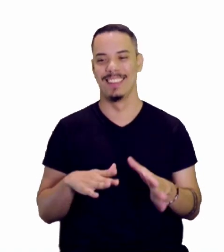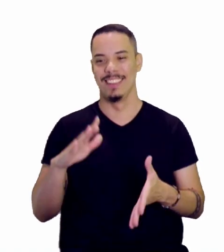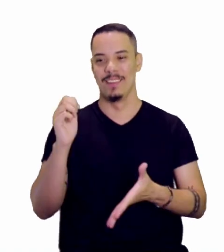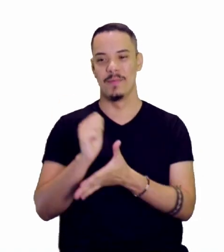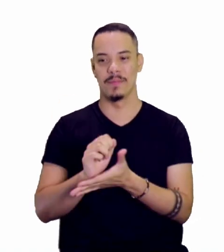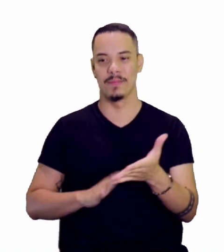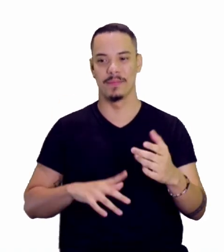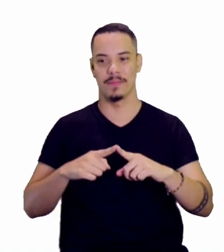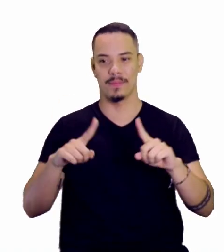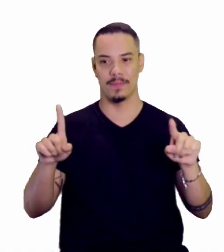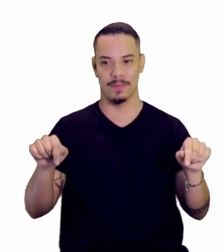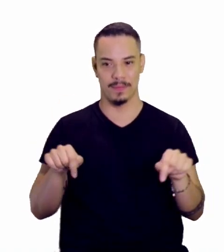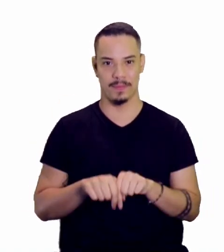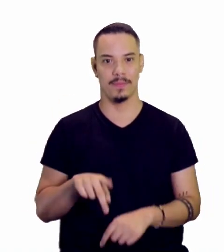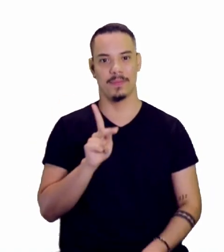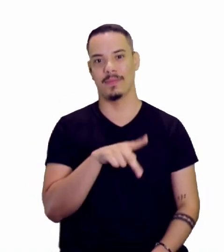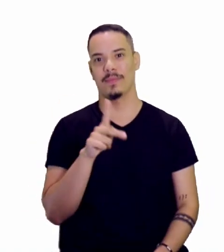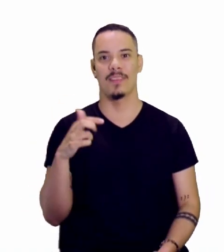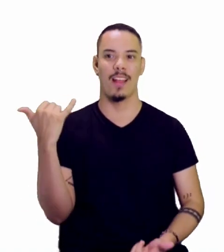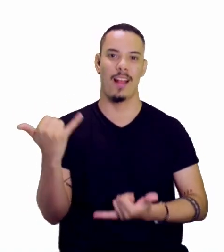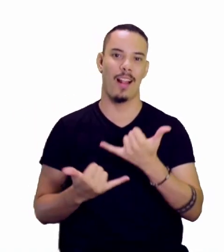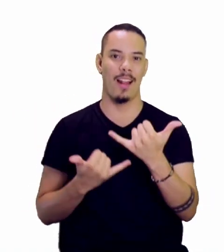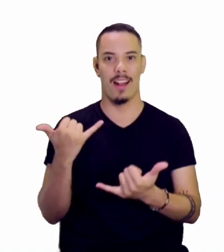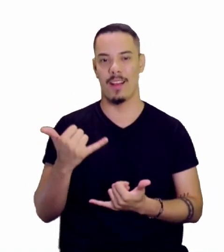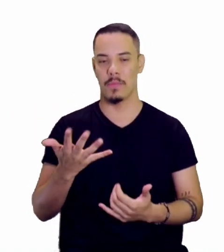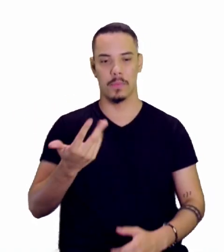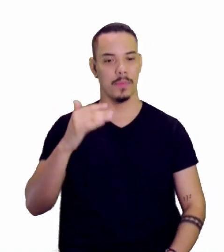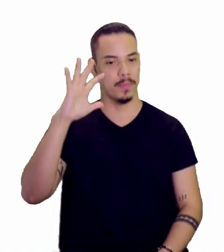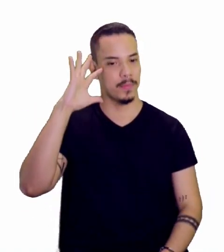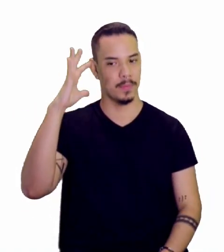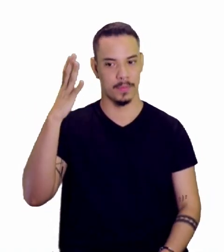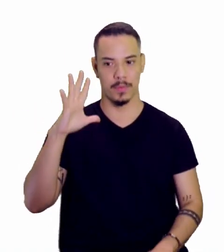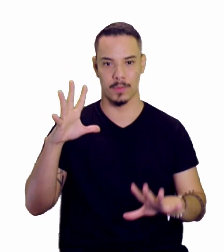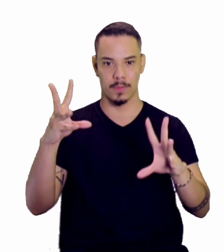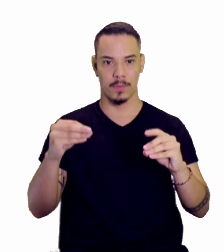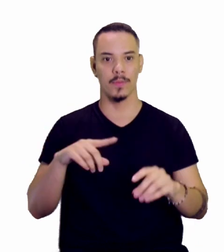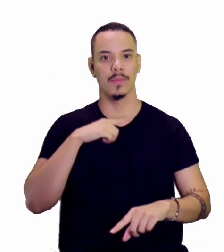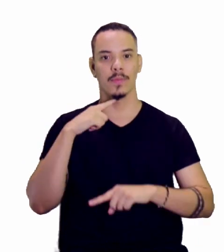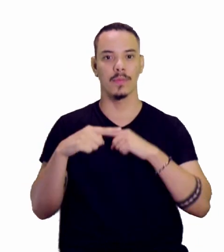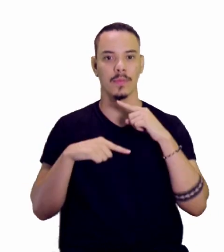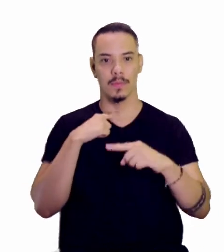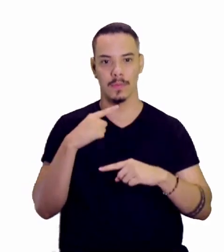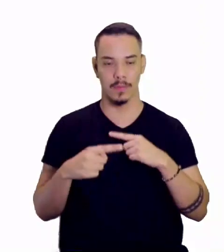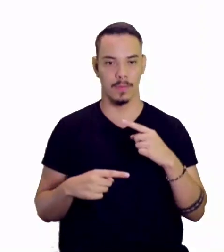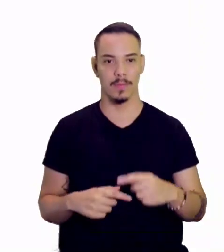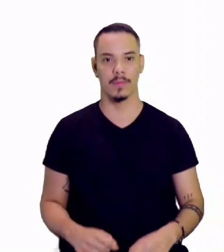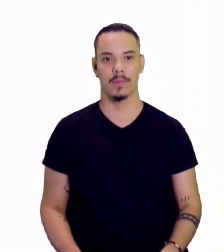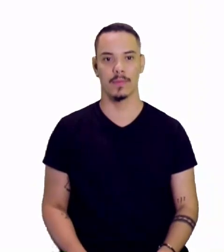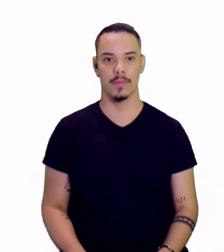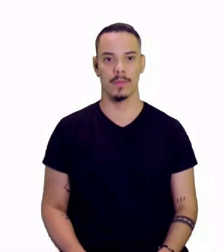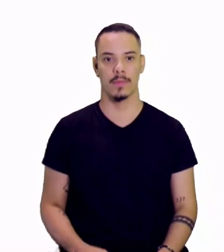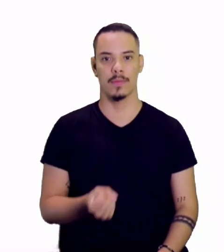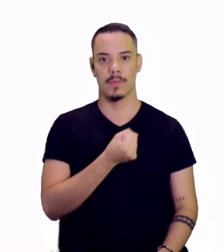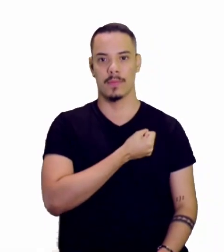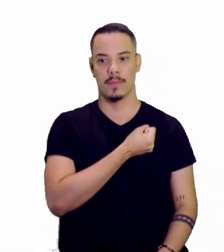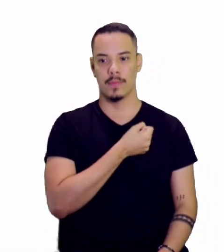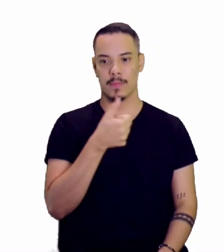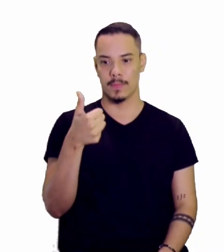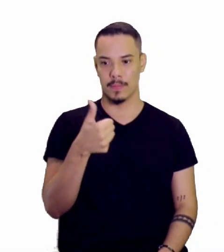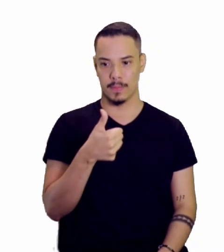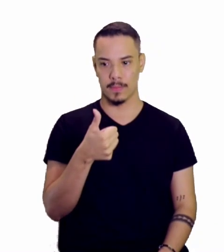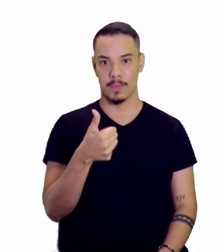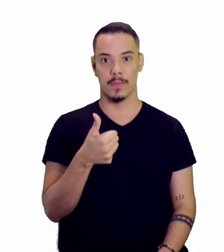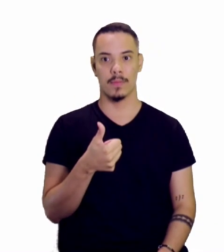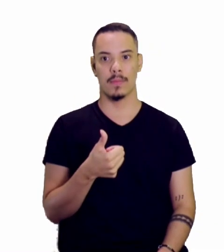Atividade Sara, esses professores brincam demais, bora resolver isso daí, ó. Vamos tirar as dúvidas, né? Questão 1. Olha aí,